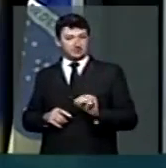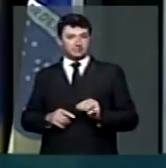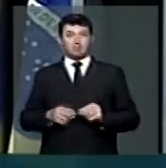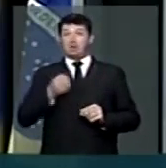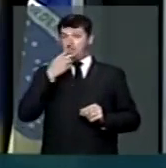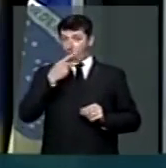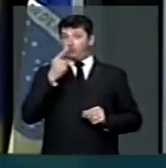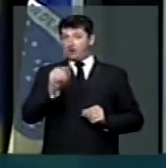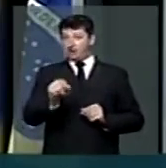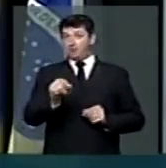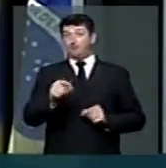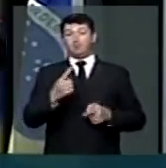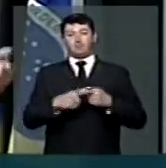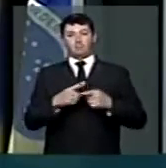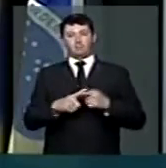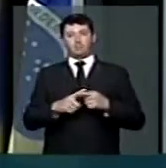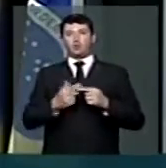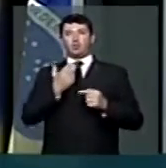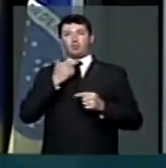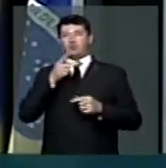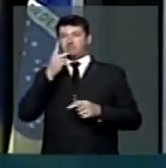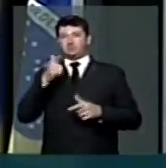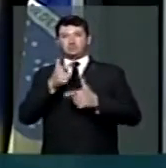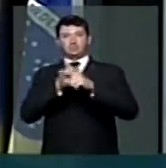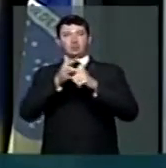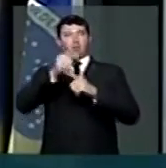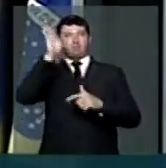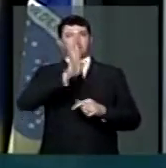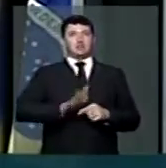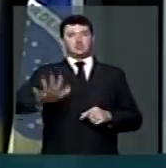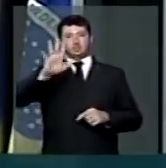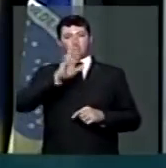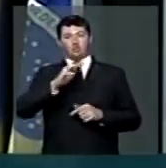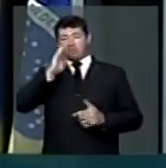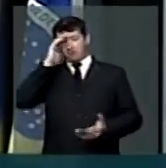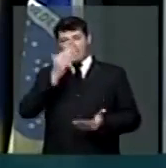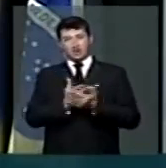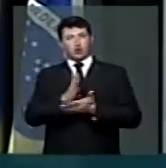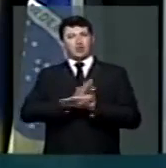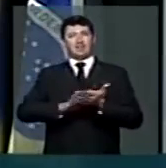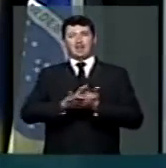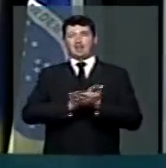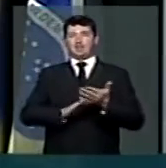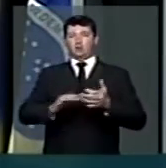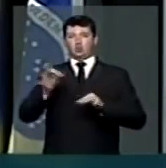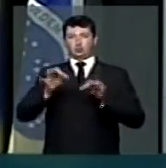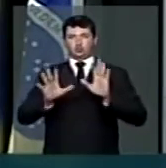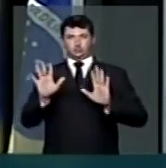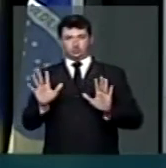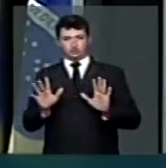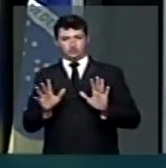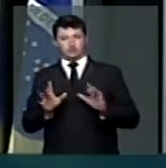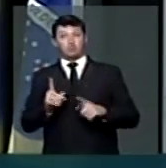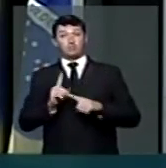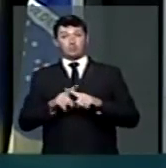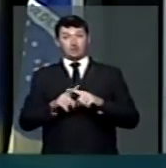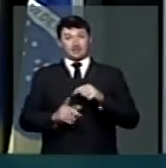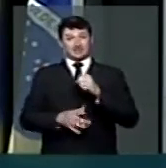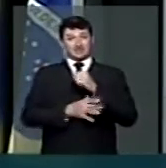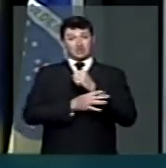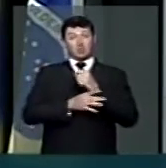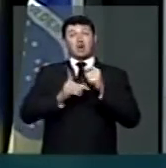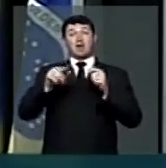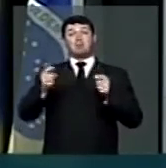até para que não paire sobre toda a população brasileira uma descrença total com a justiça. O que se assegurou foi